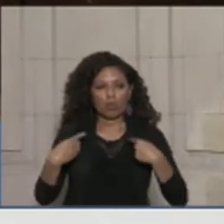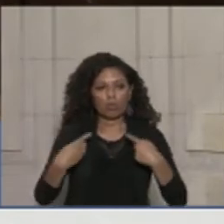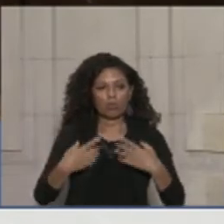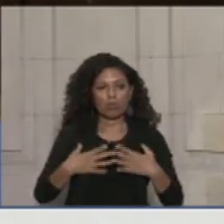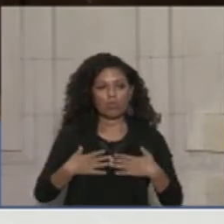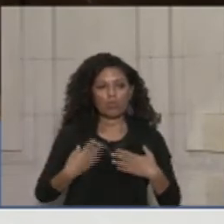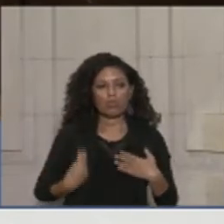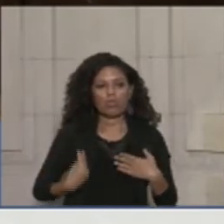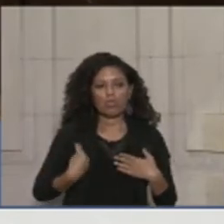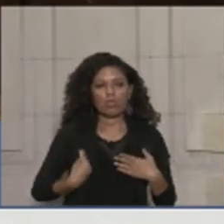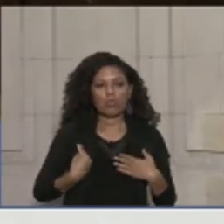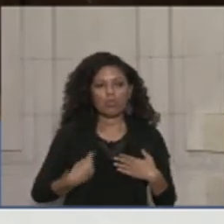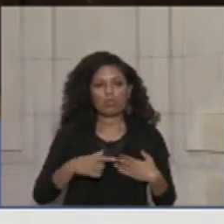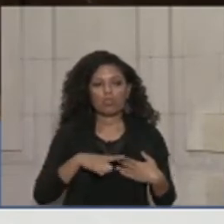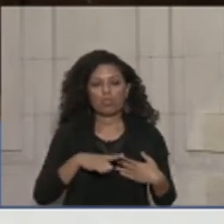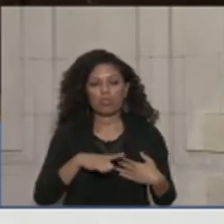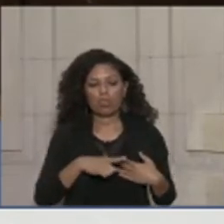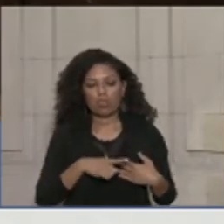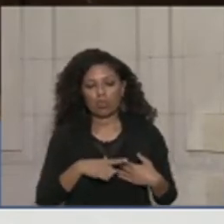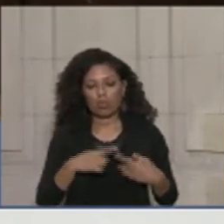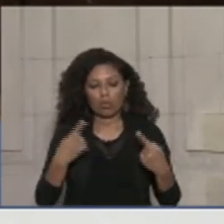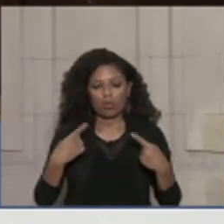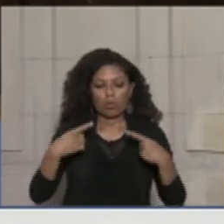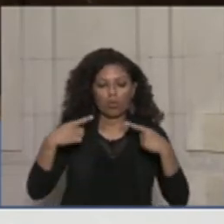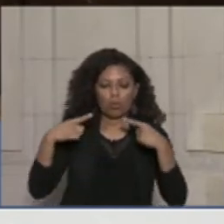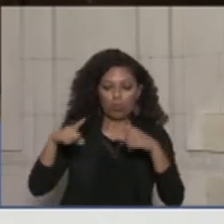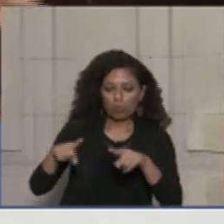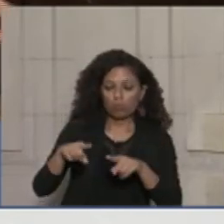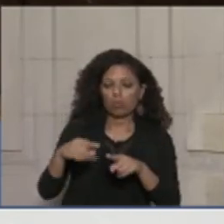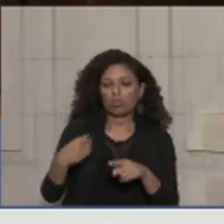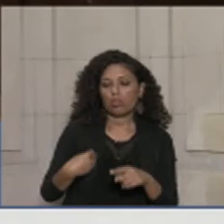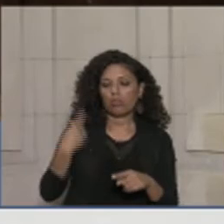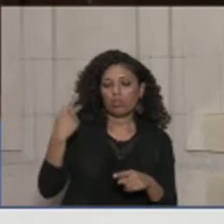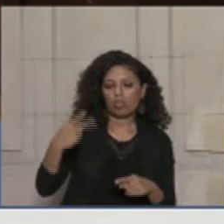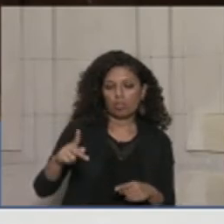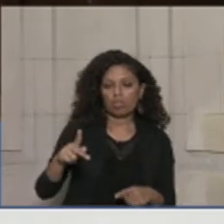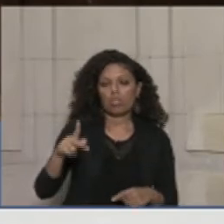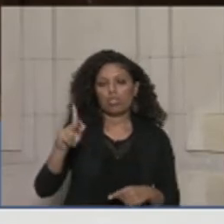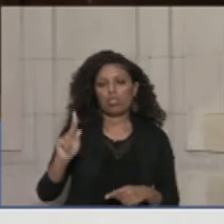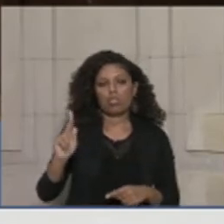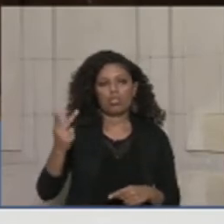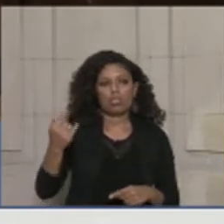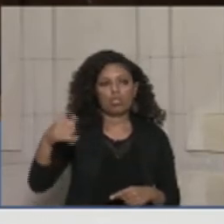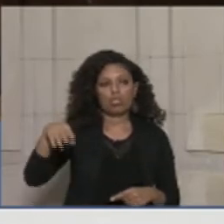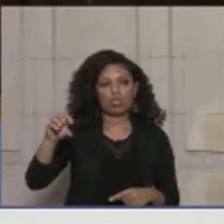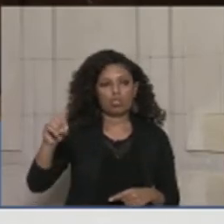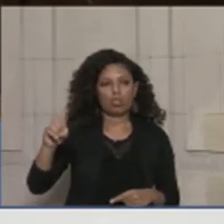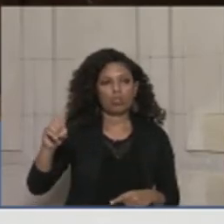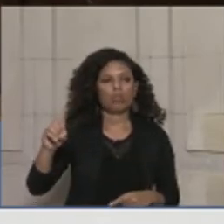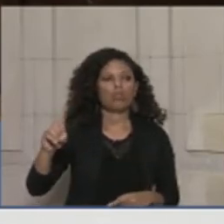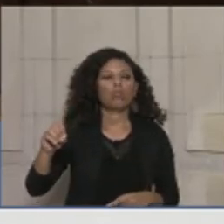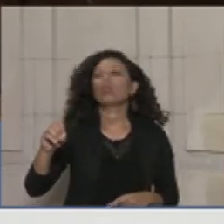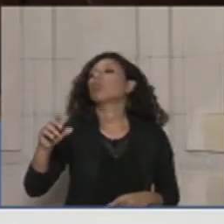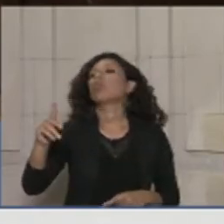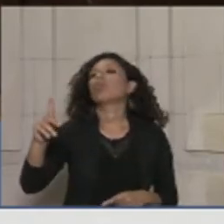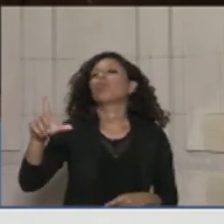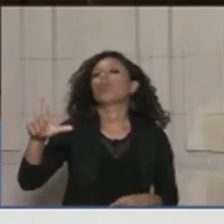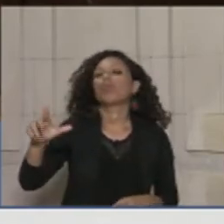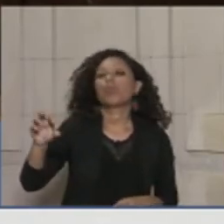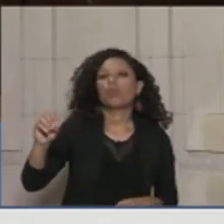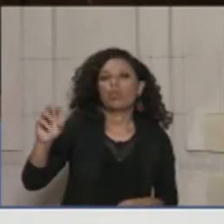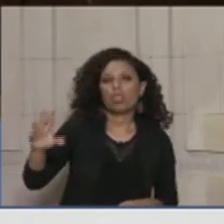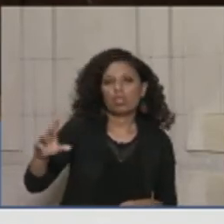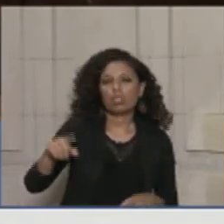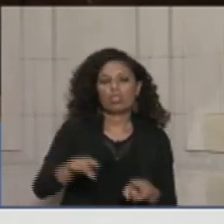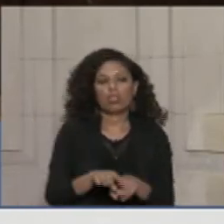vida, assim como contra a vida do deputado Knoploch, Alexandre Knoploch, também do PSL.